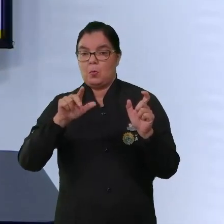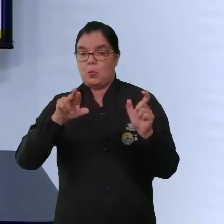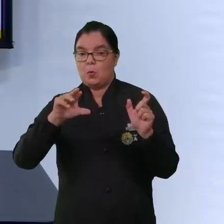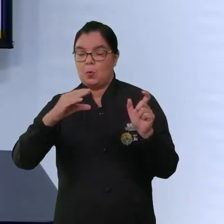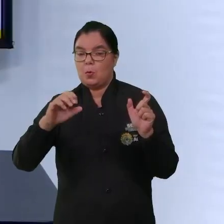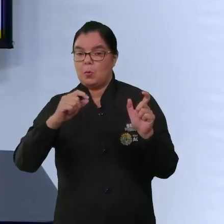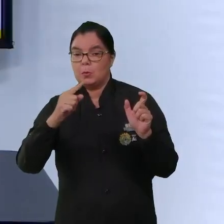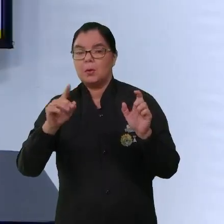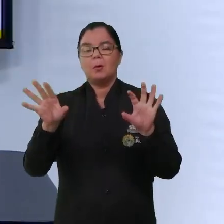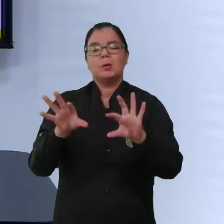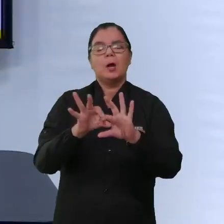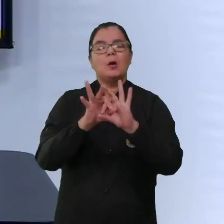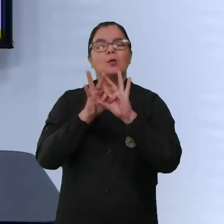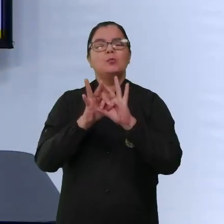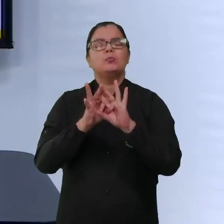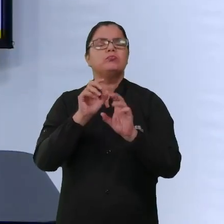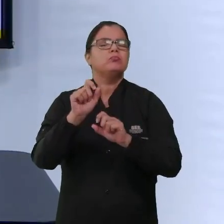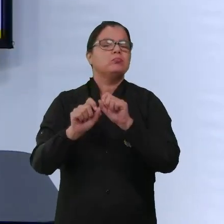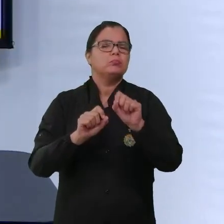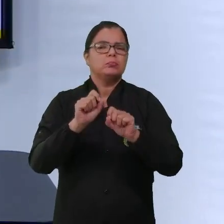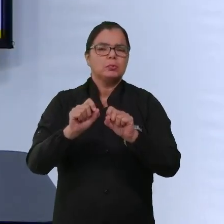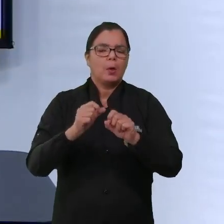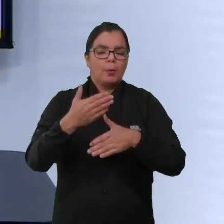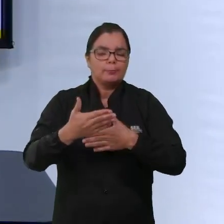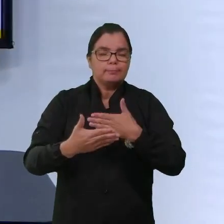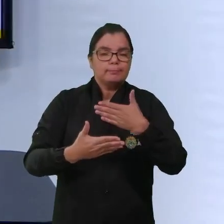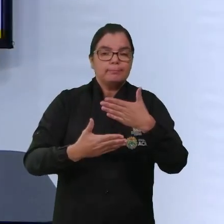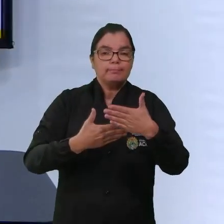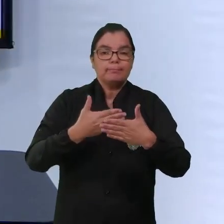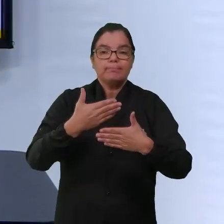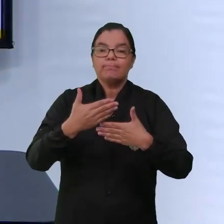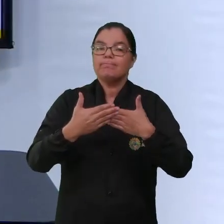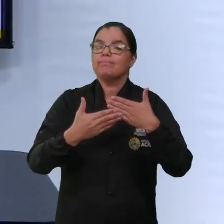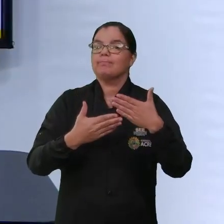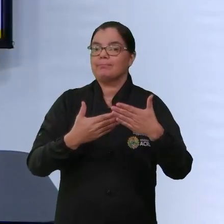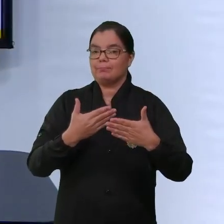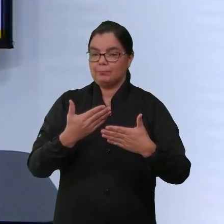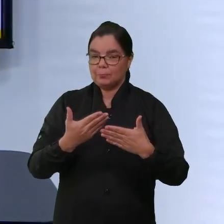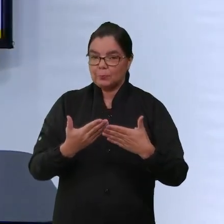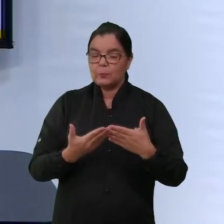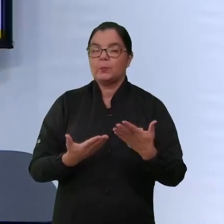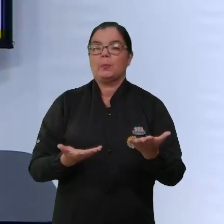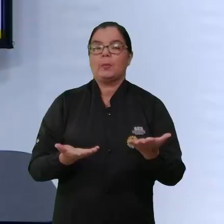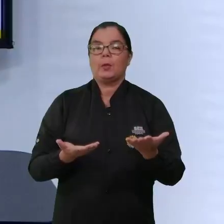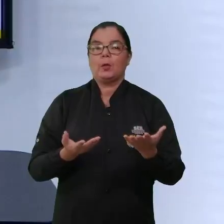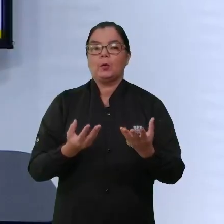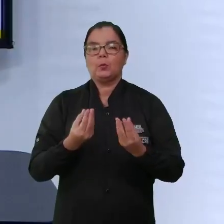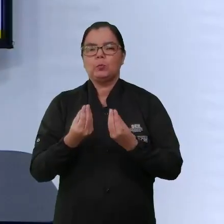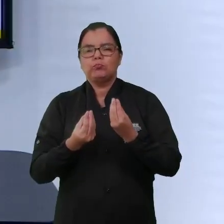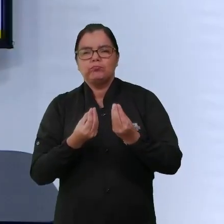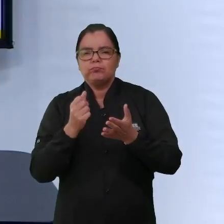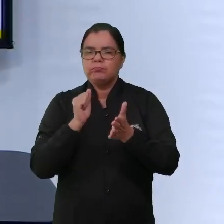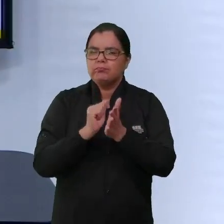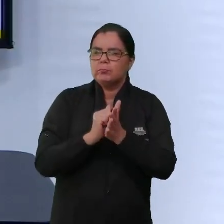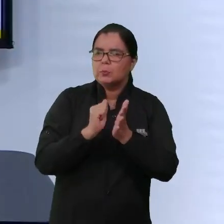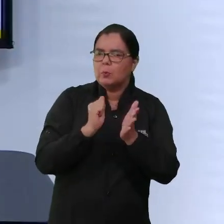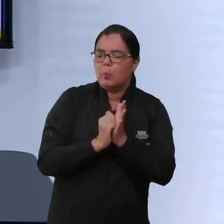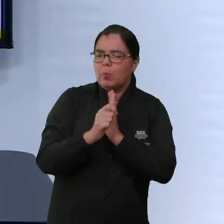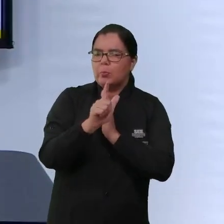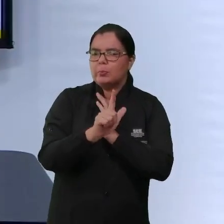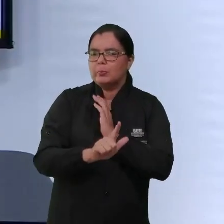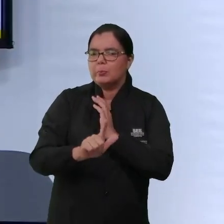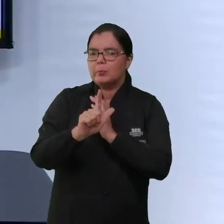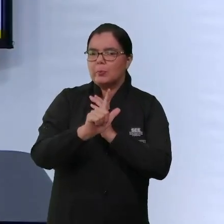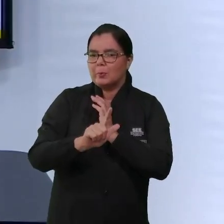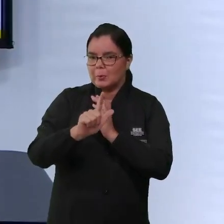esteja relacionada aí ao processo de desenvolvimento ali, composição literária